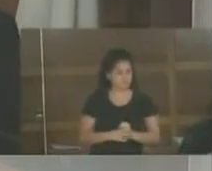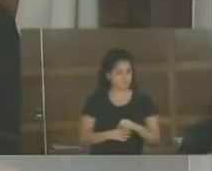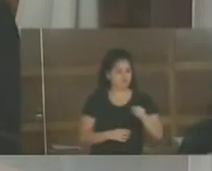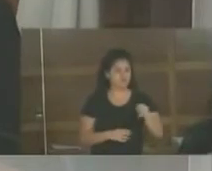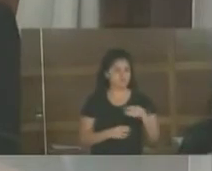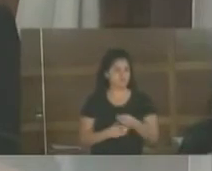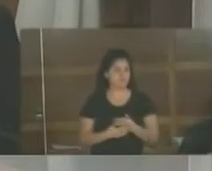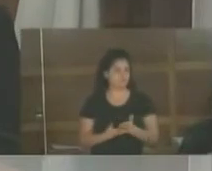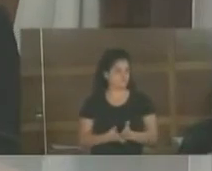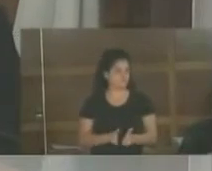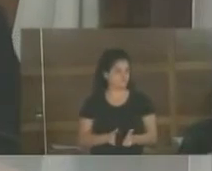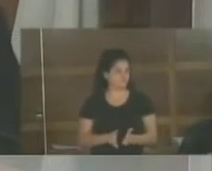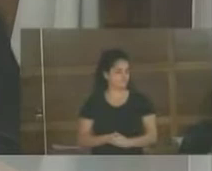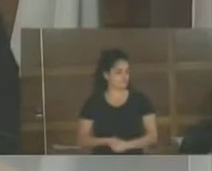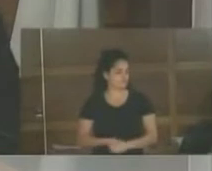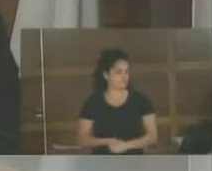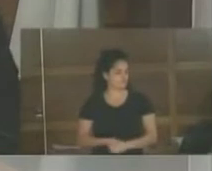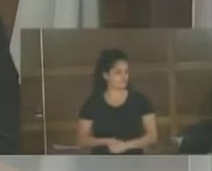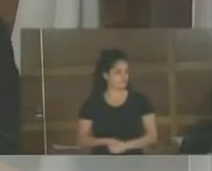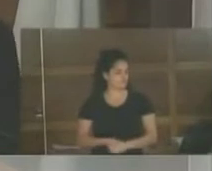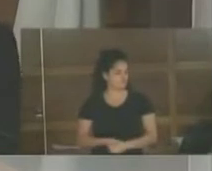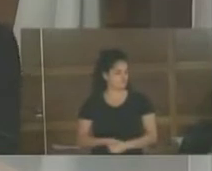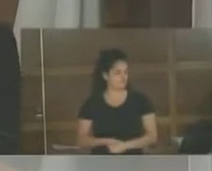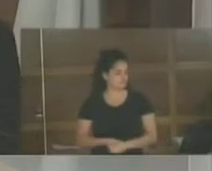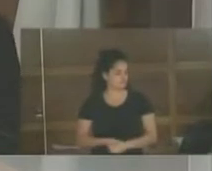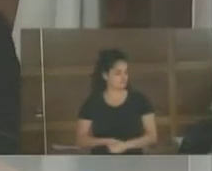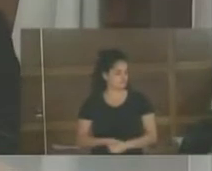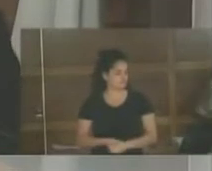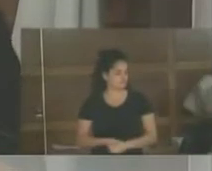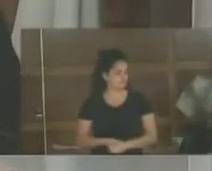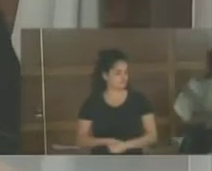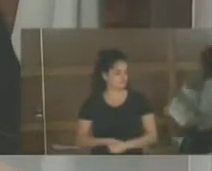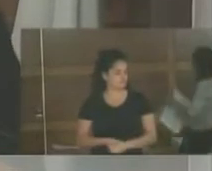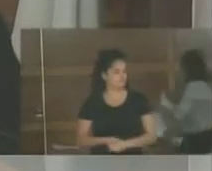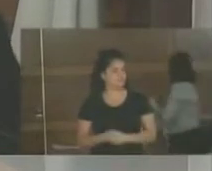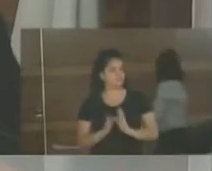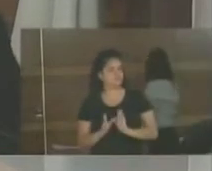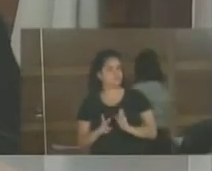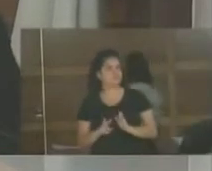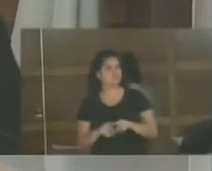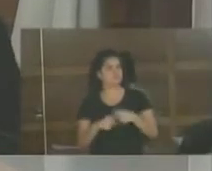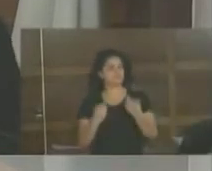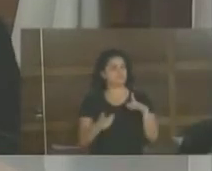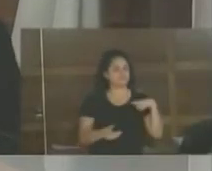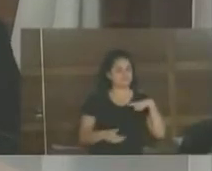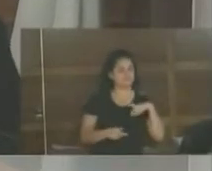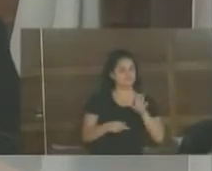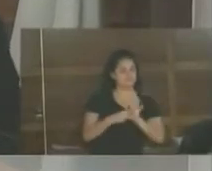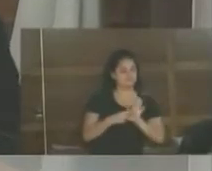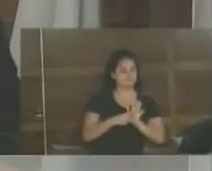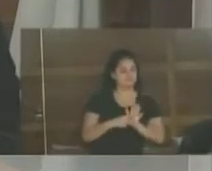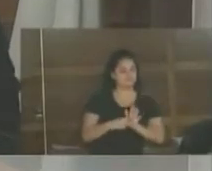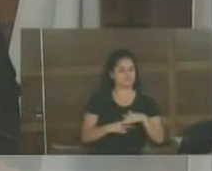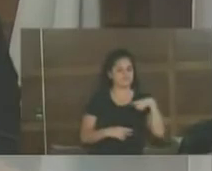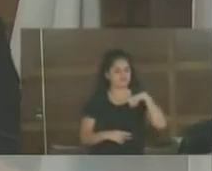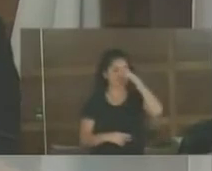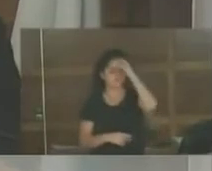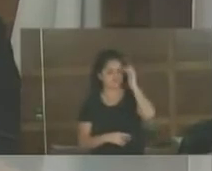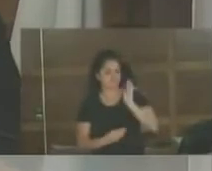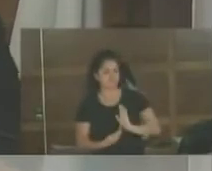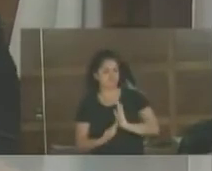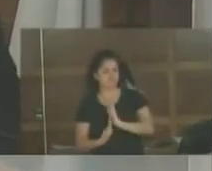jeito. E, de repente, toma. Mas tem já um projeto em andamento que tem pessoas que auxilia. O número